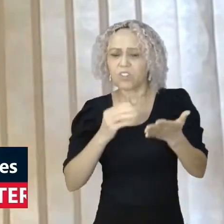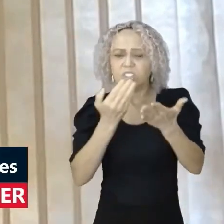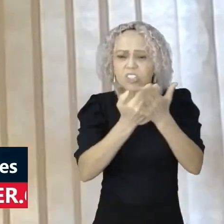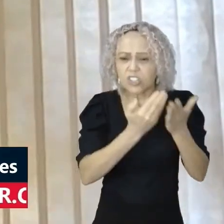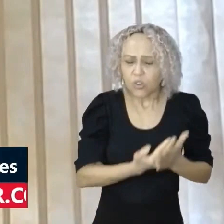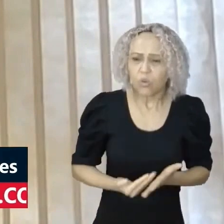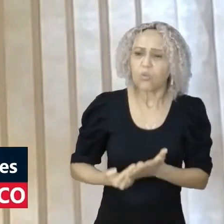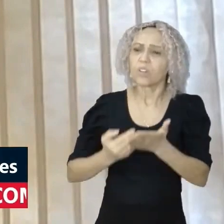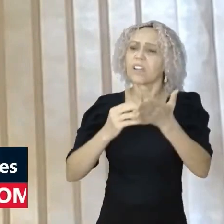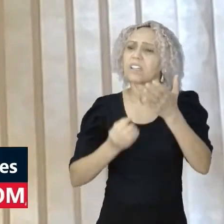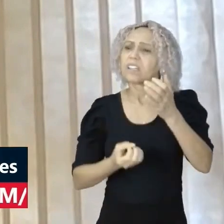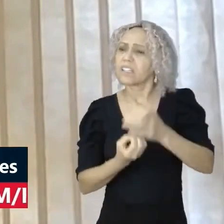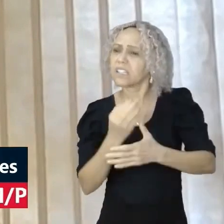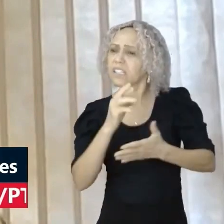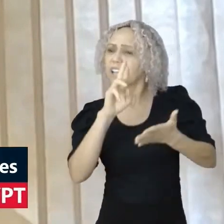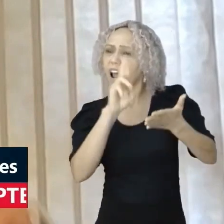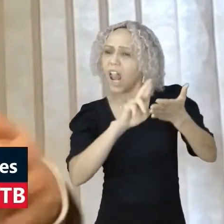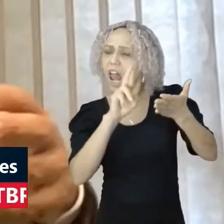reúna